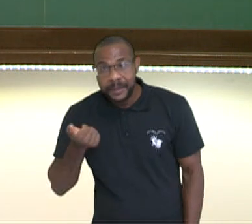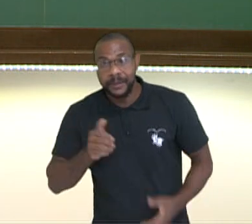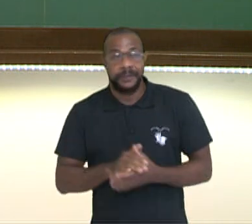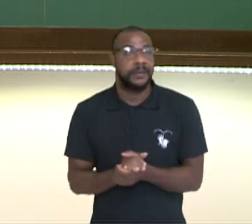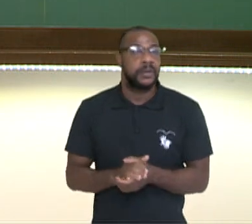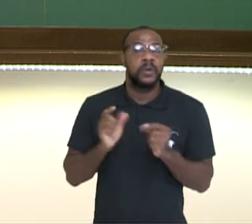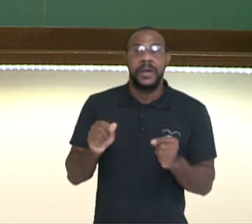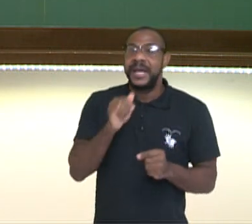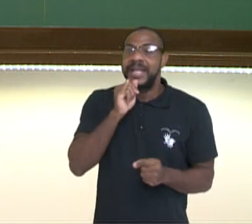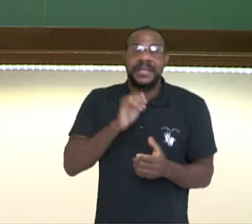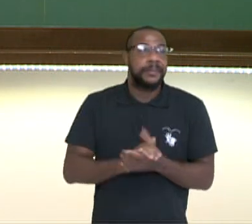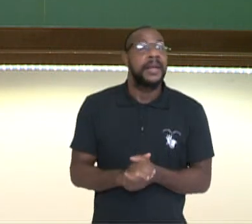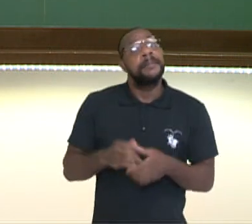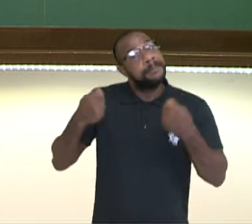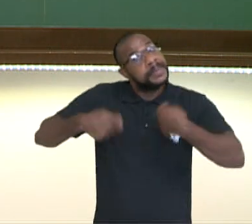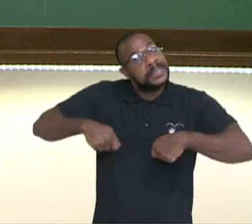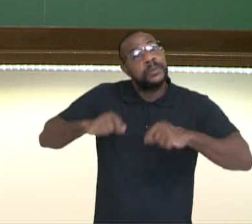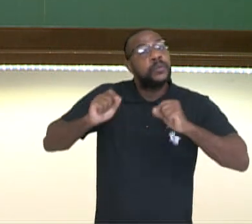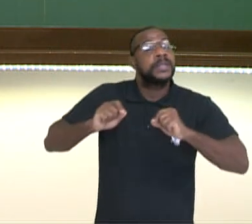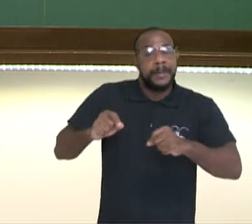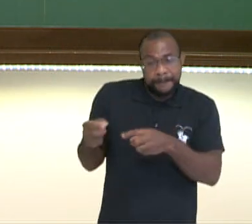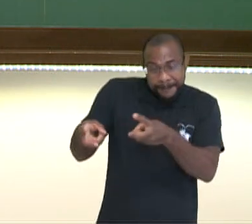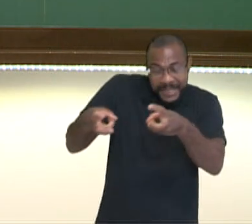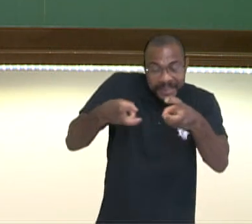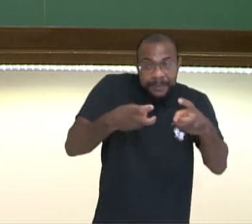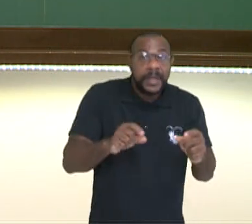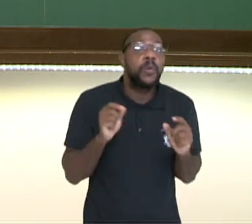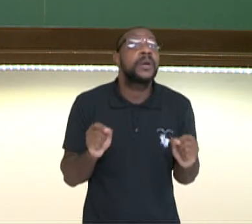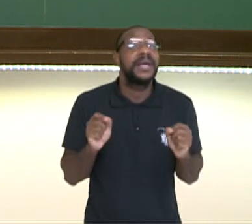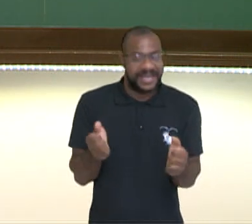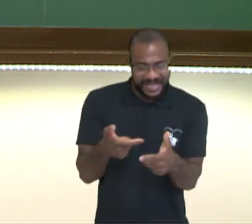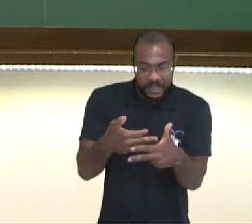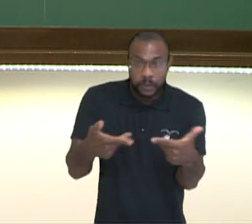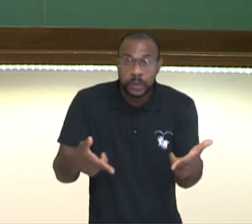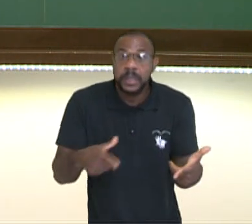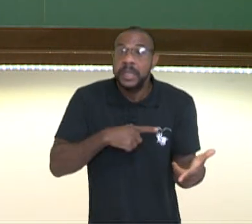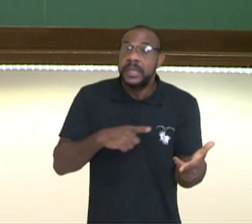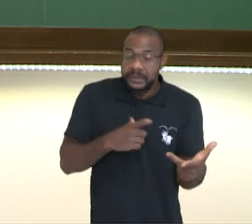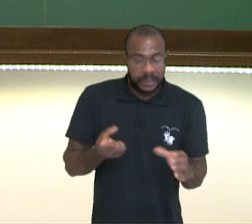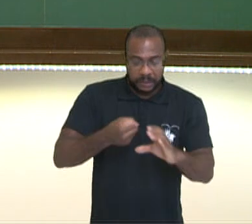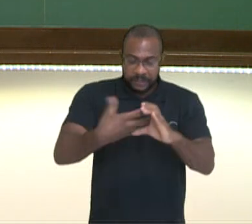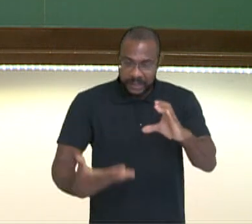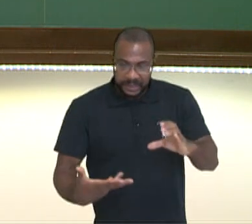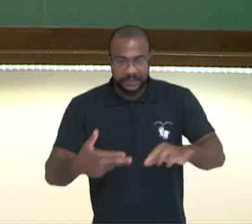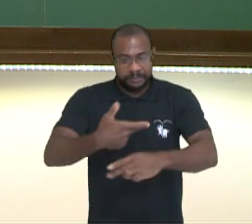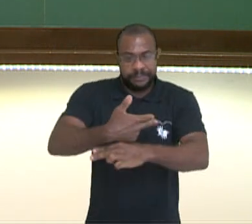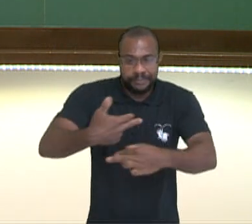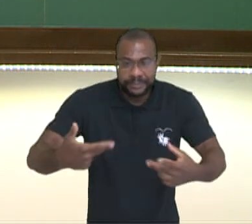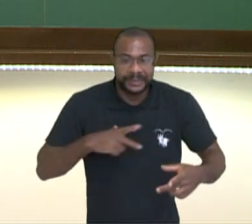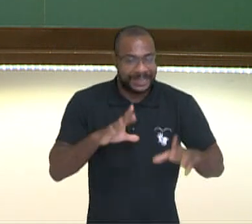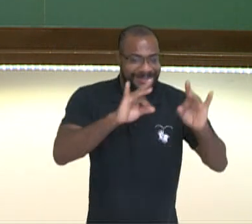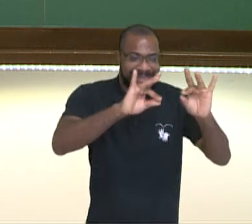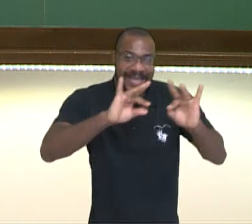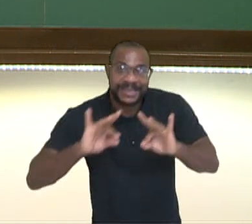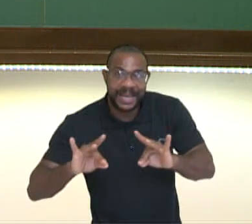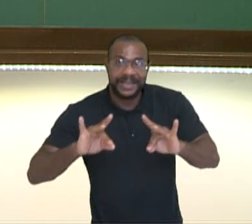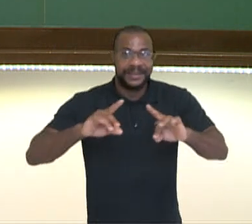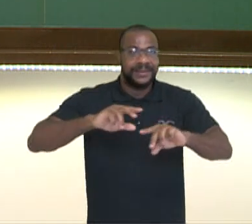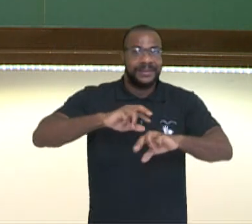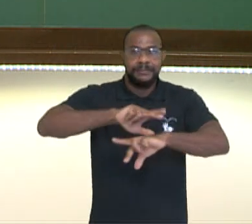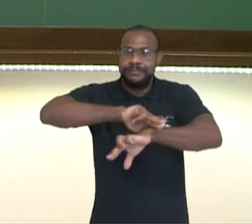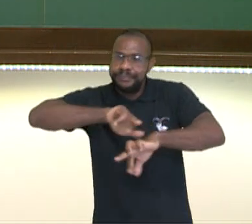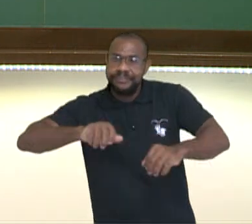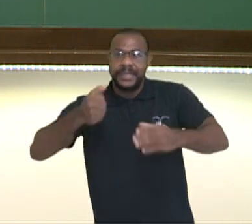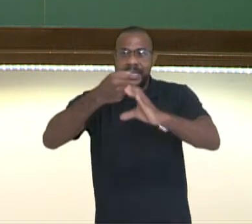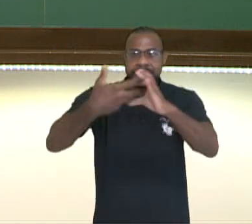outro patamar, é necessário percebermos que as coisas têm suas complexidades, têm seus detalhes e,